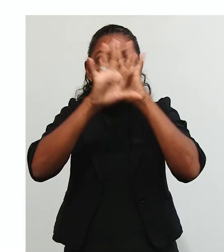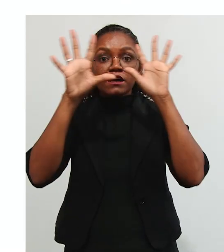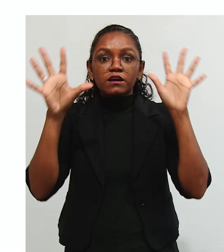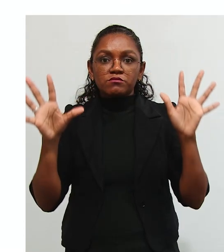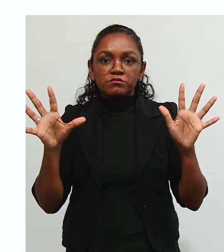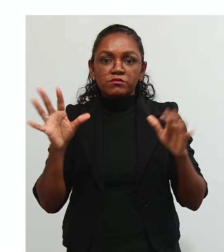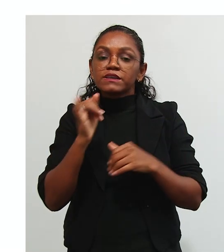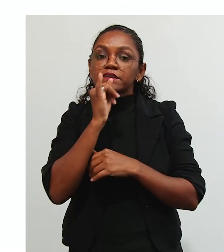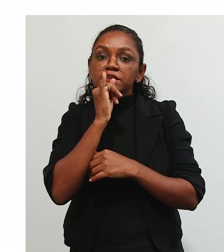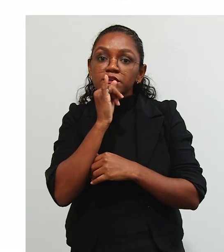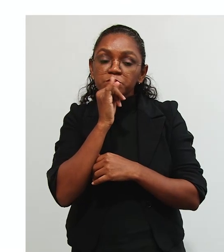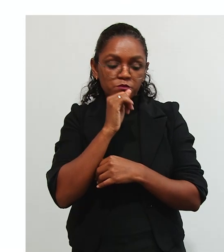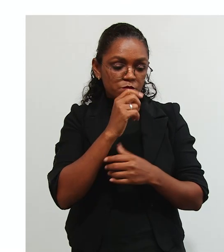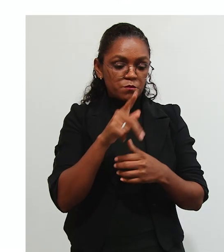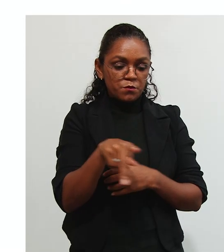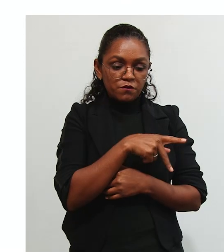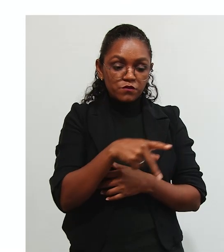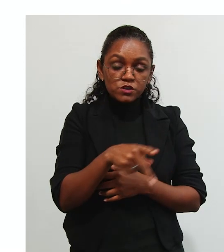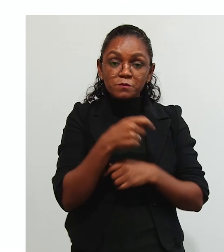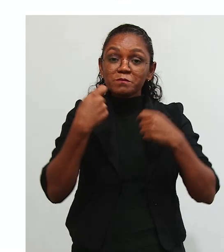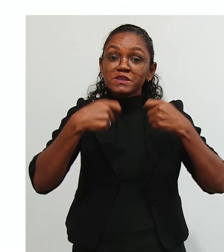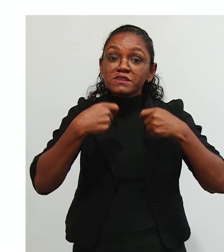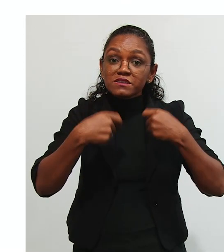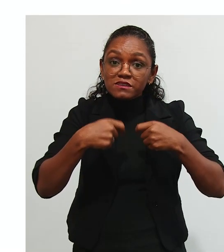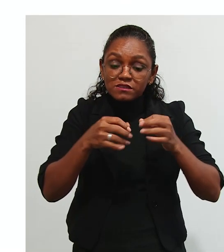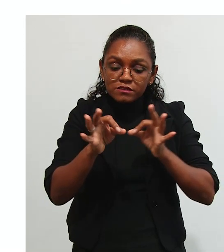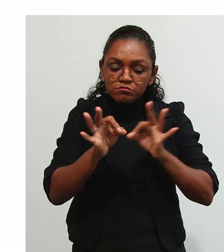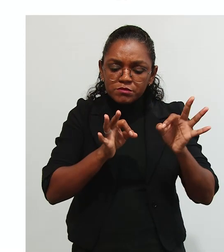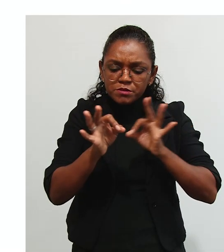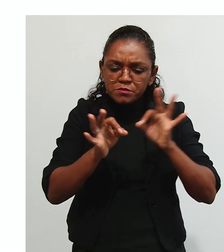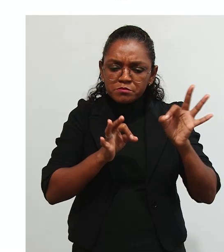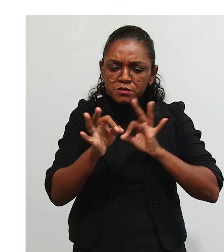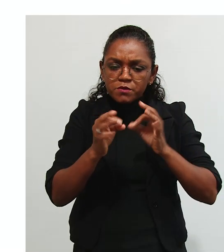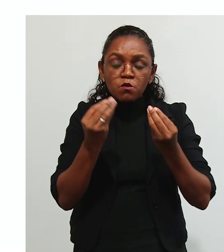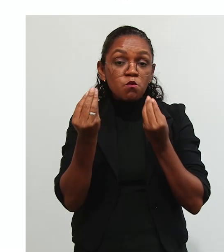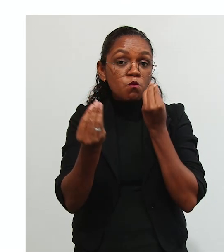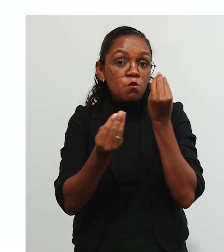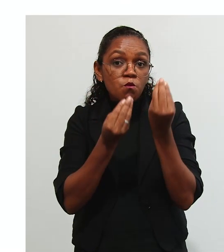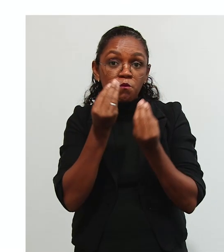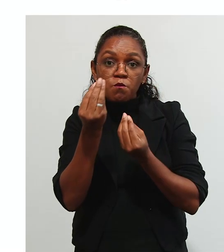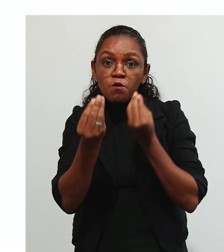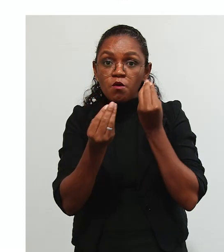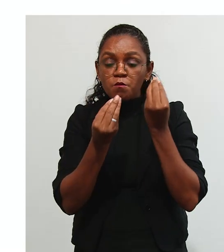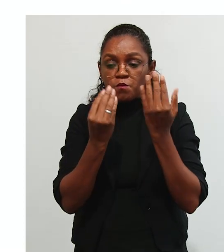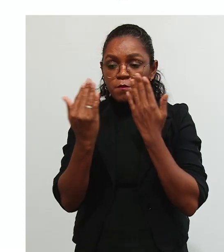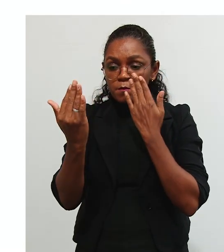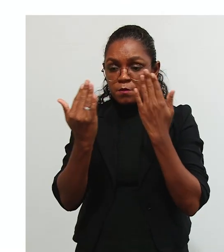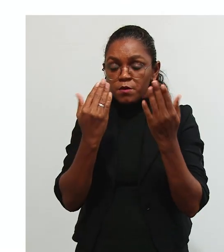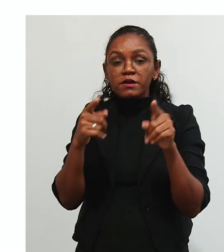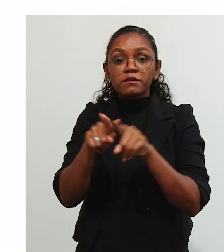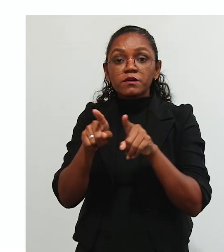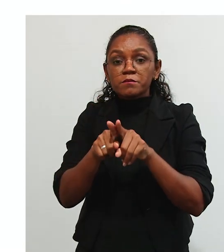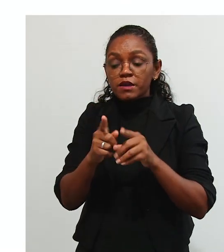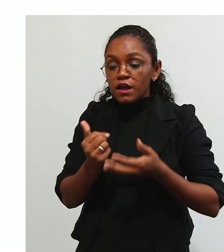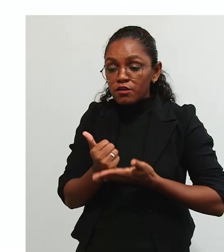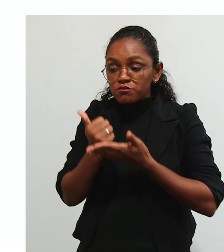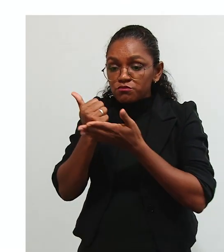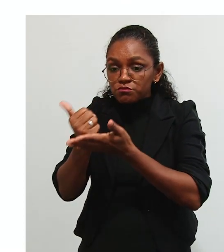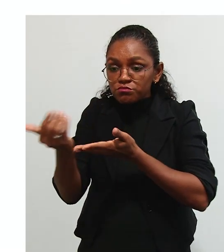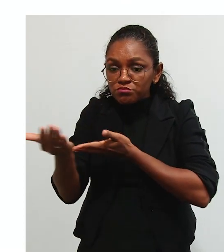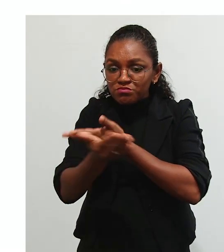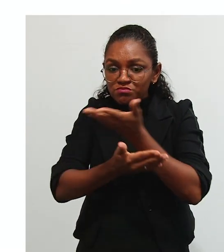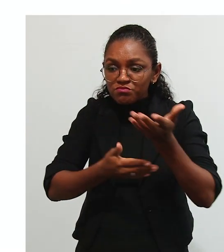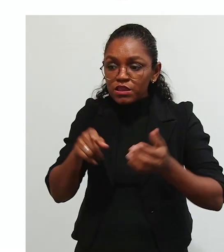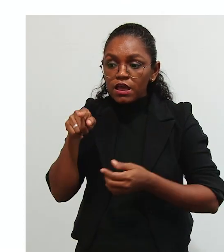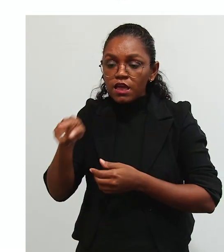da atividade. Então, cabe ao professor planejar formas de associar e promover também que os alunos